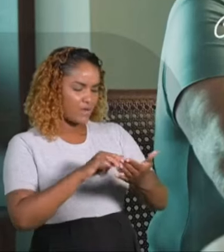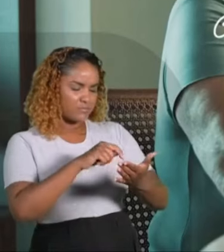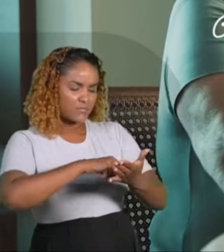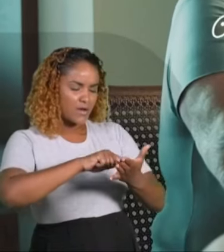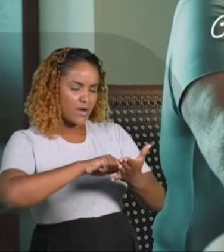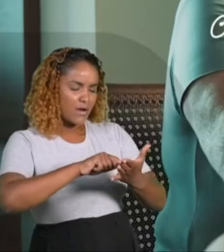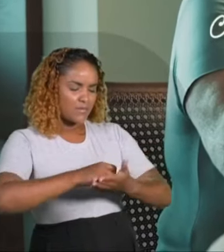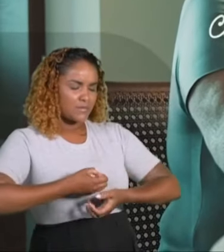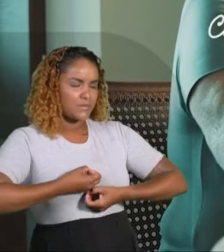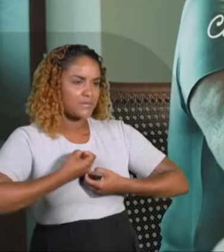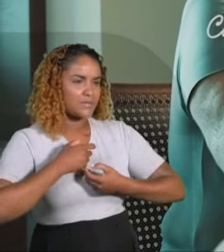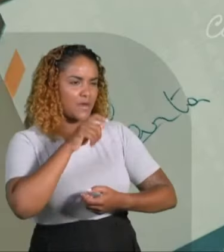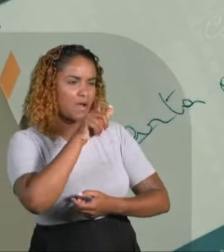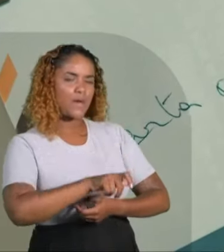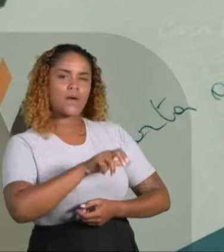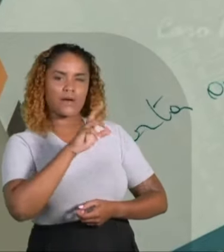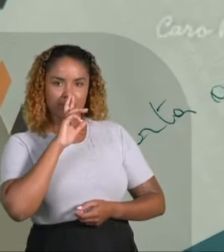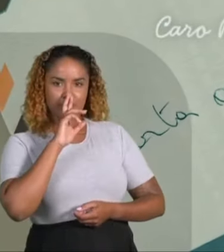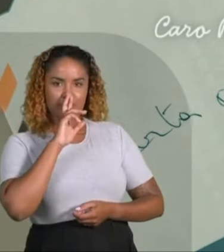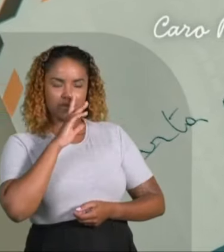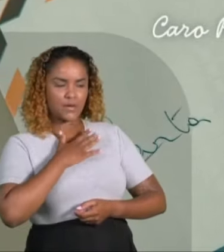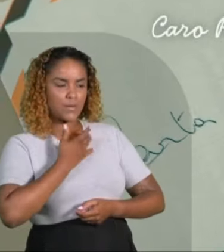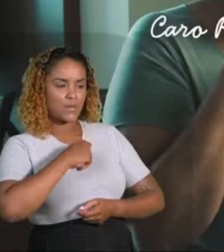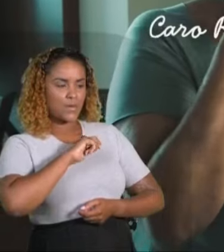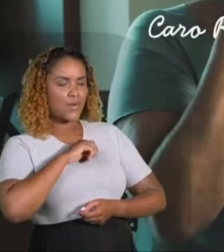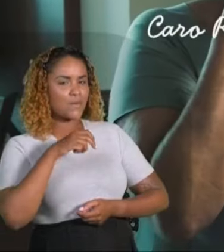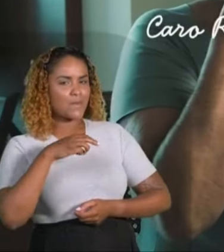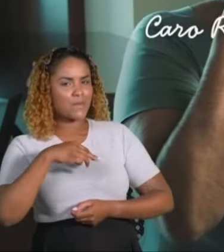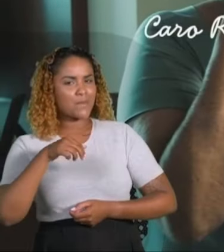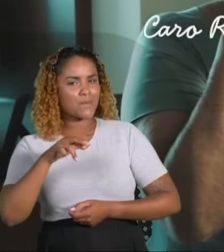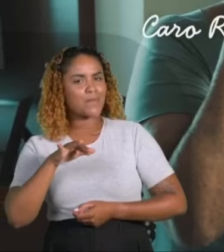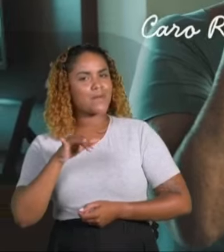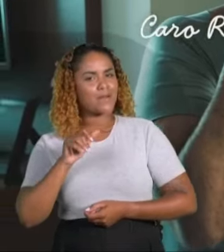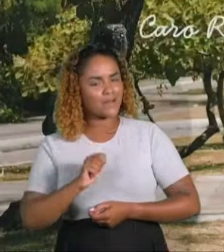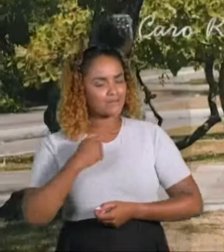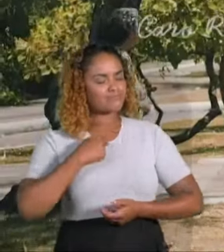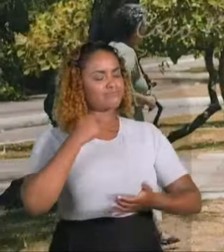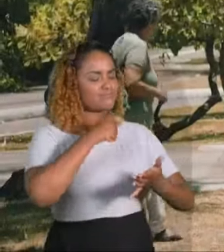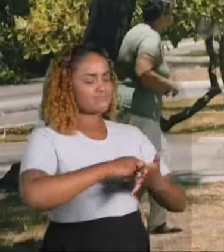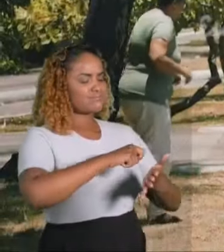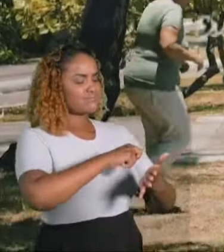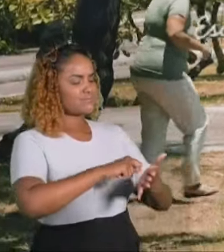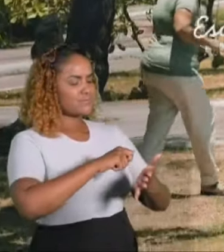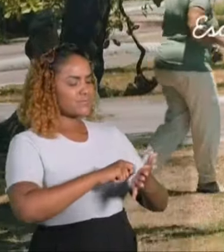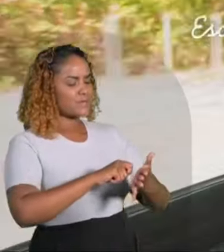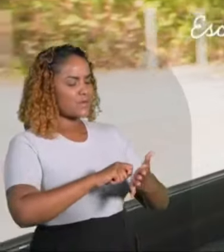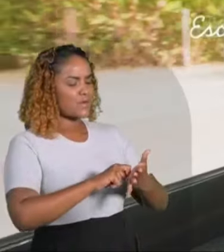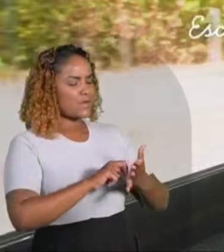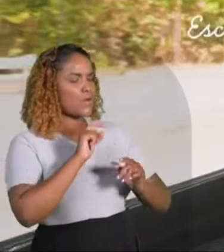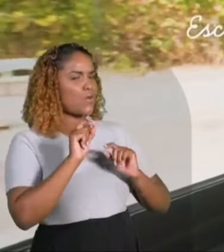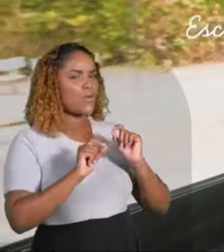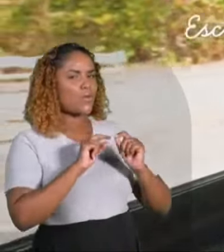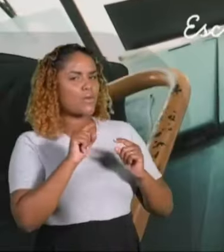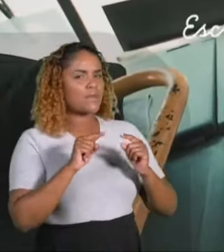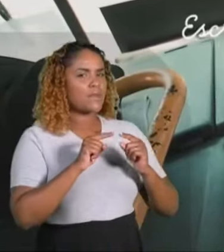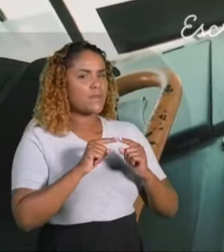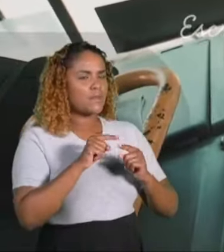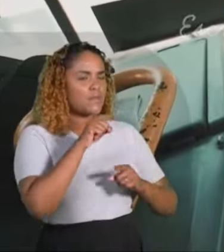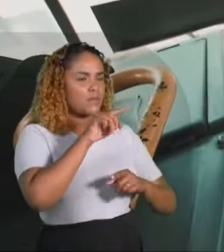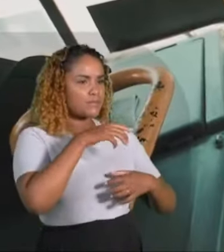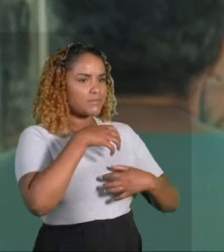carta ao coração de Rogério. Caro Rogério, meu nome é Maria Teles. Escreva esta carta ao teu